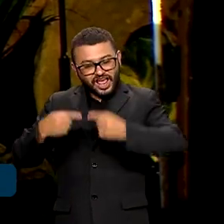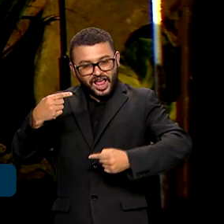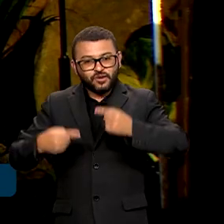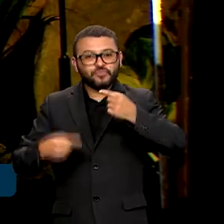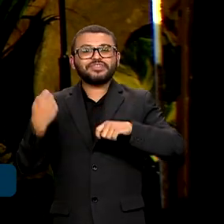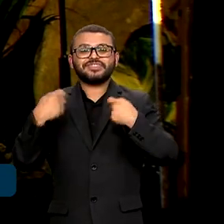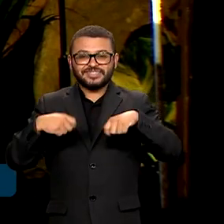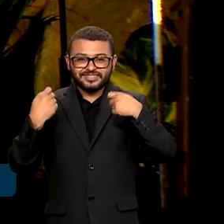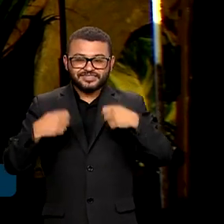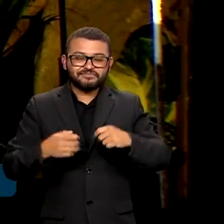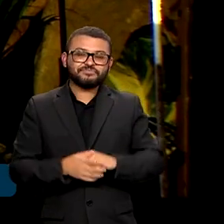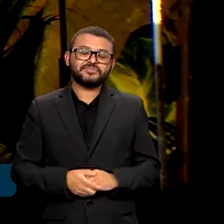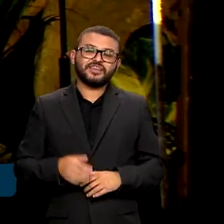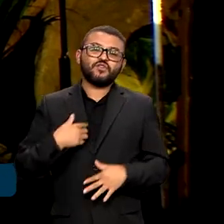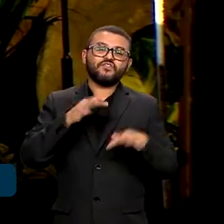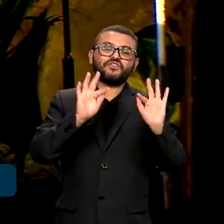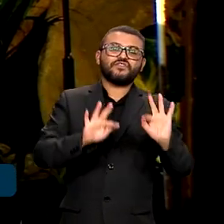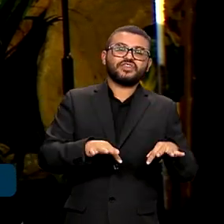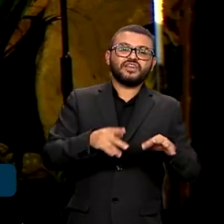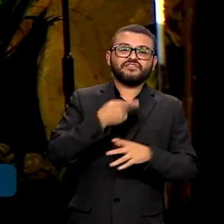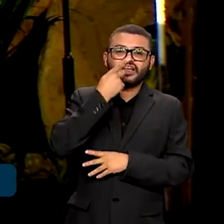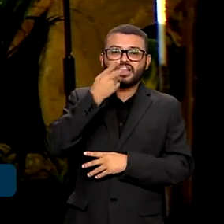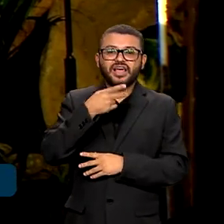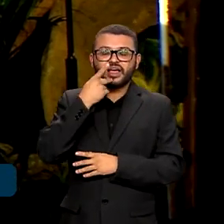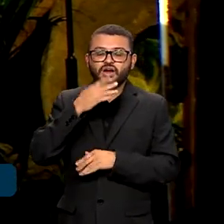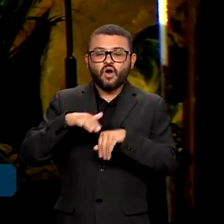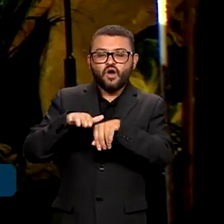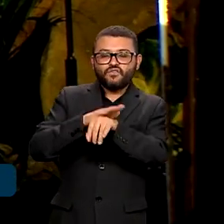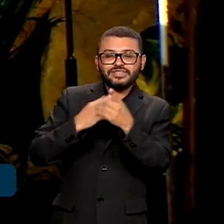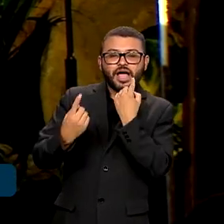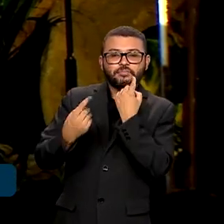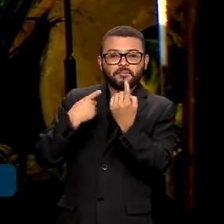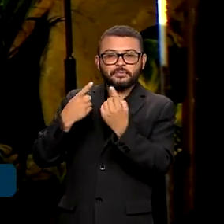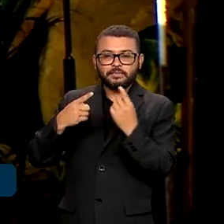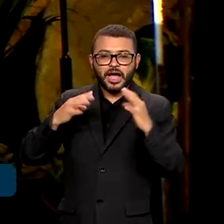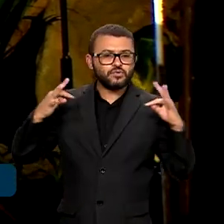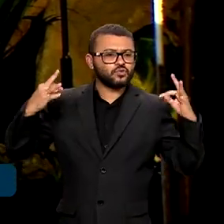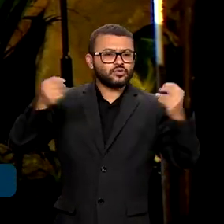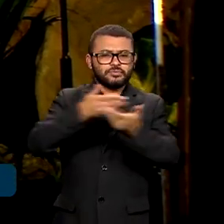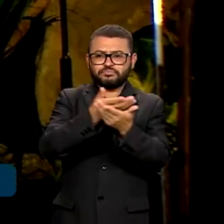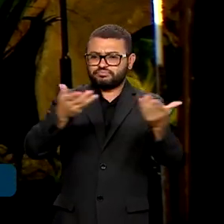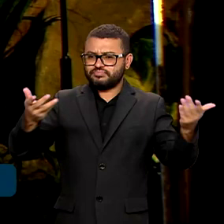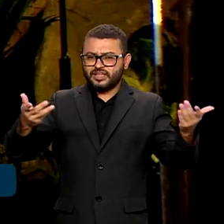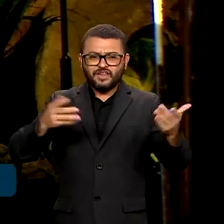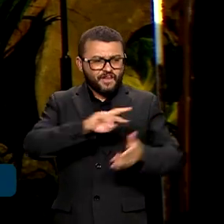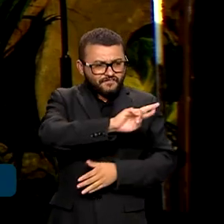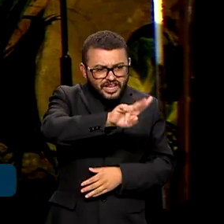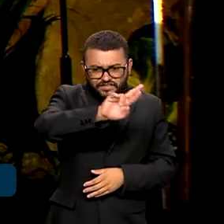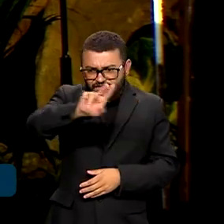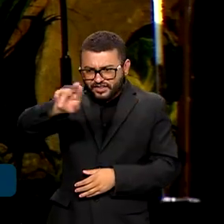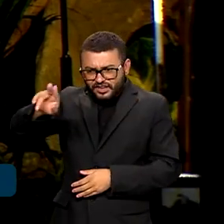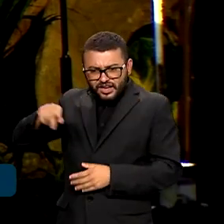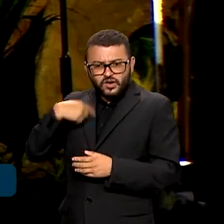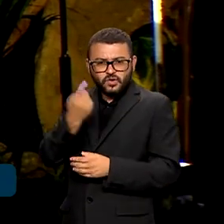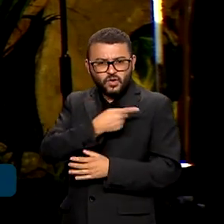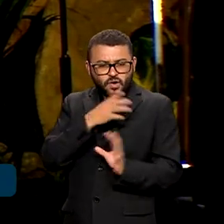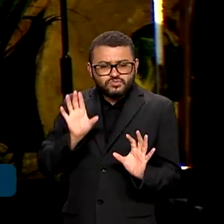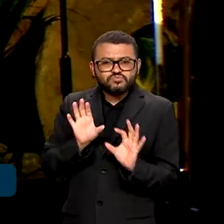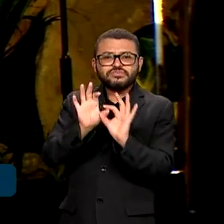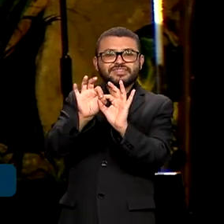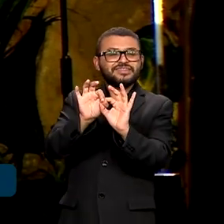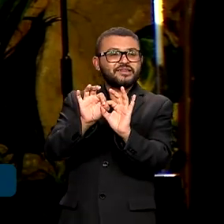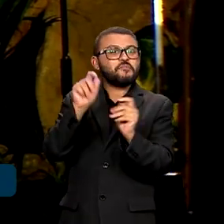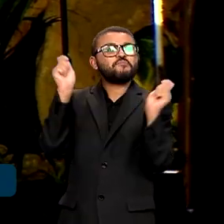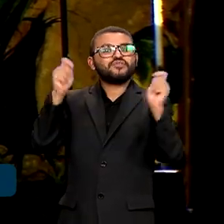Eu encerro dizendo que dialogar, Márcio, com tanta gente, com tantas diferenças, eu diria que nós vamos